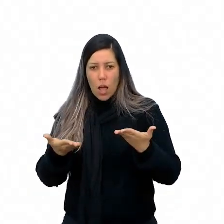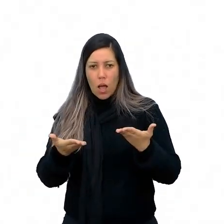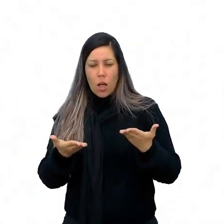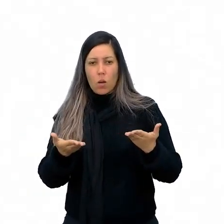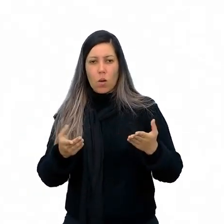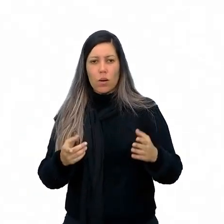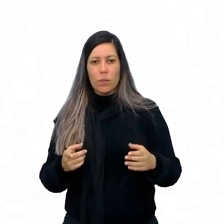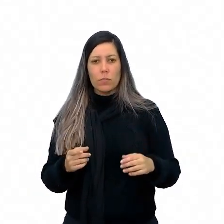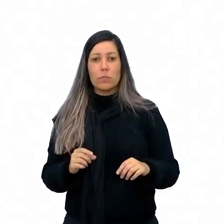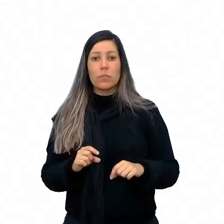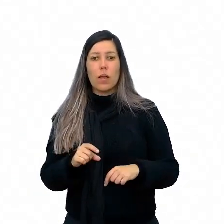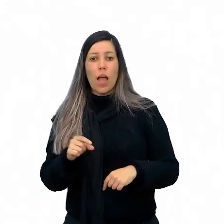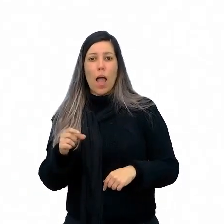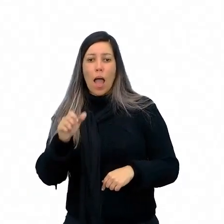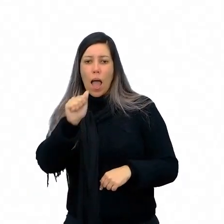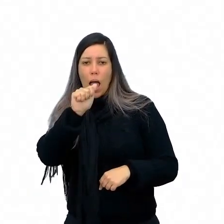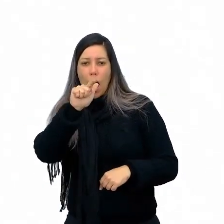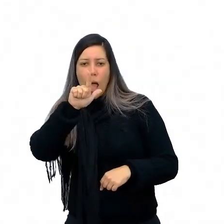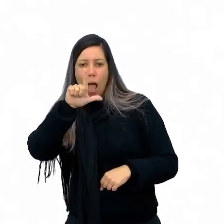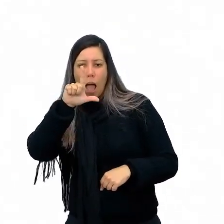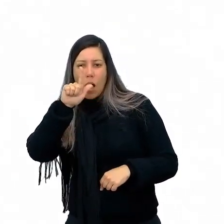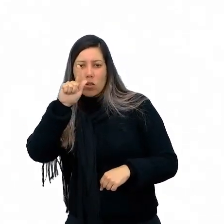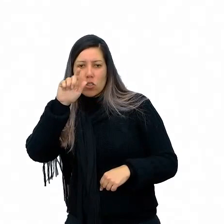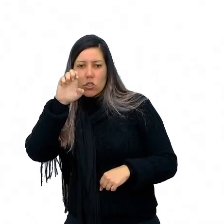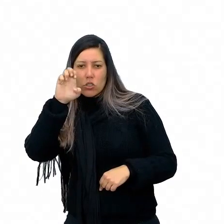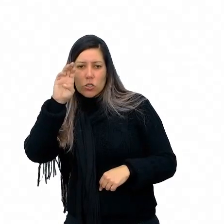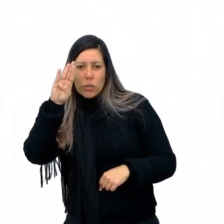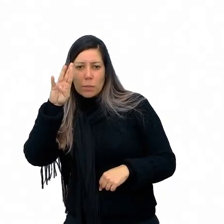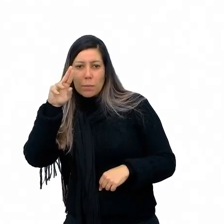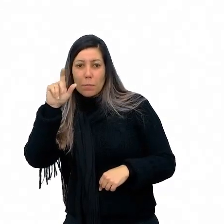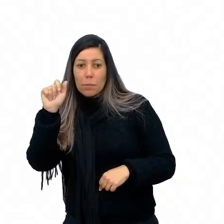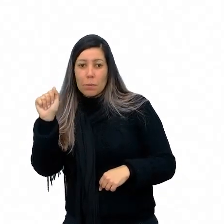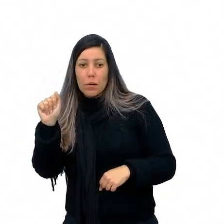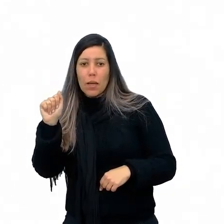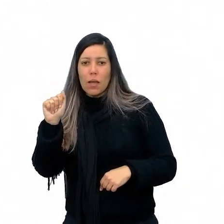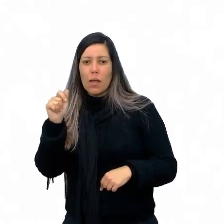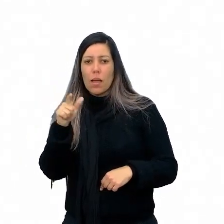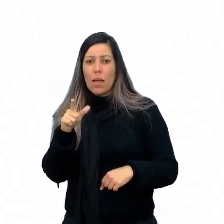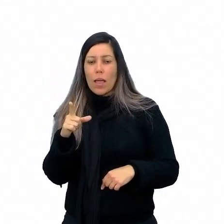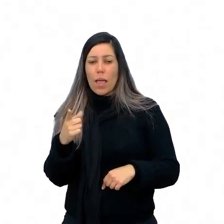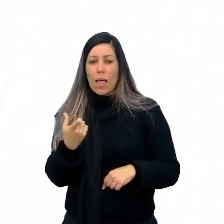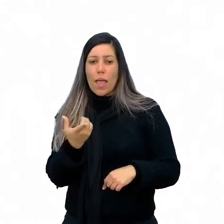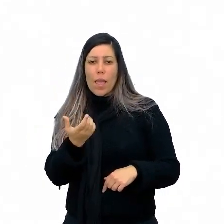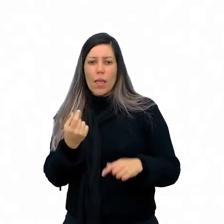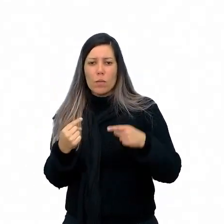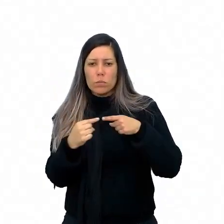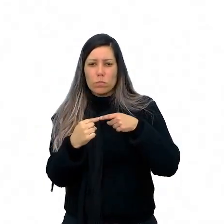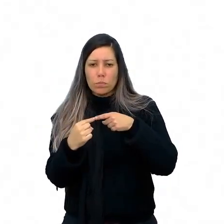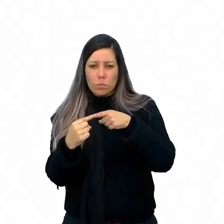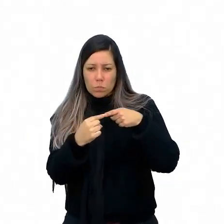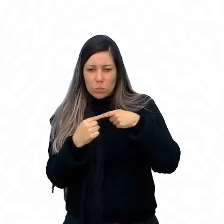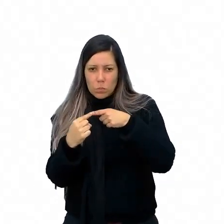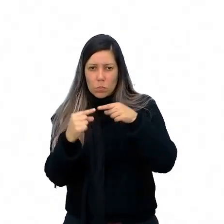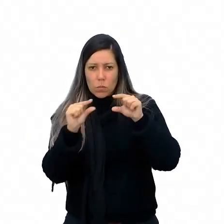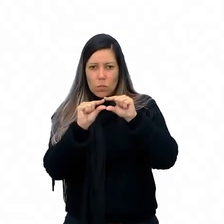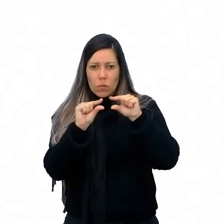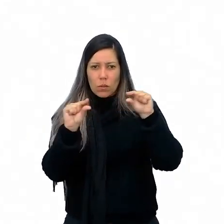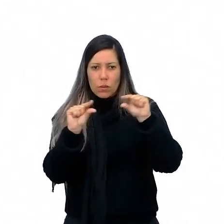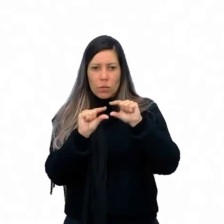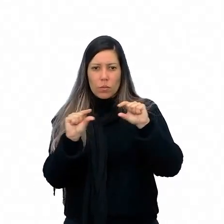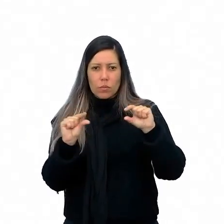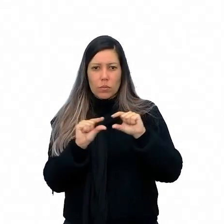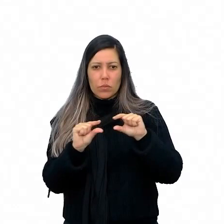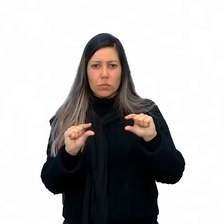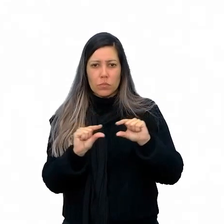temática é a álgebra, e o objeto de conhecimento são equivalências, né? Ou a equivalência de